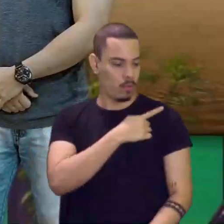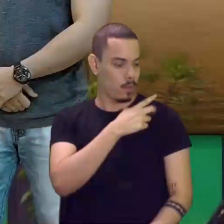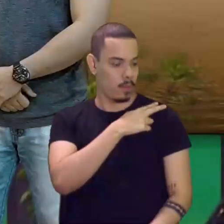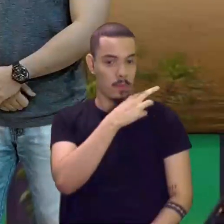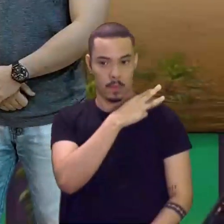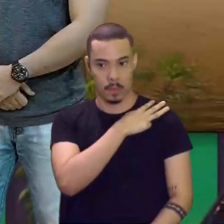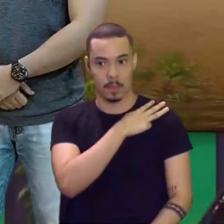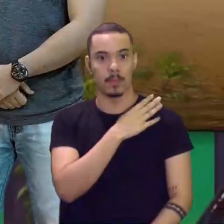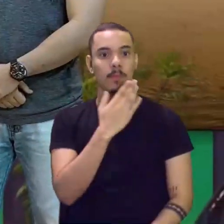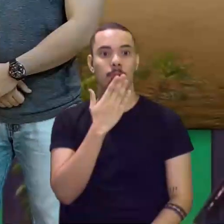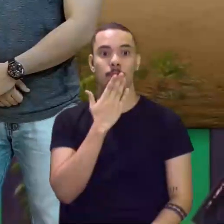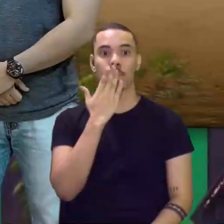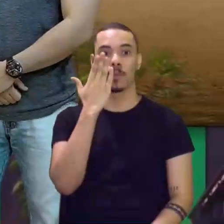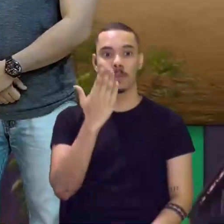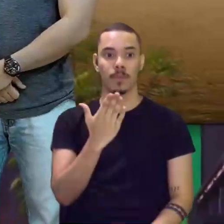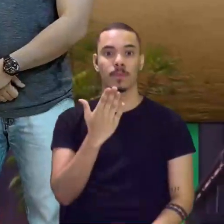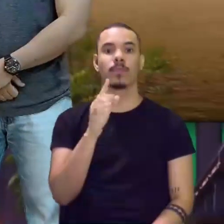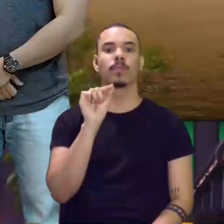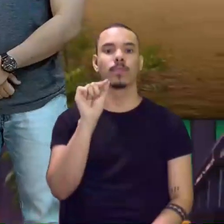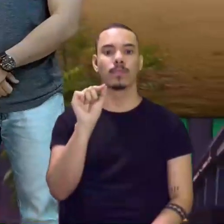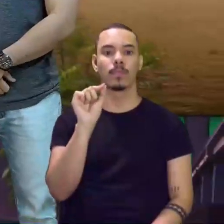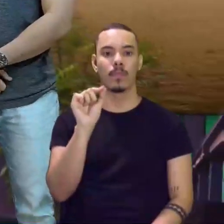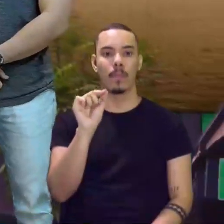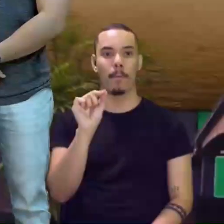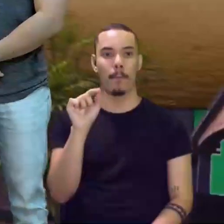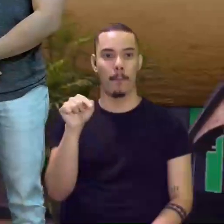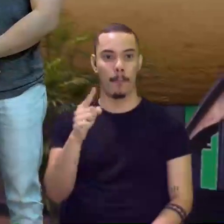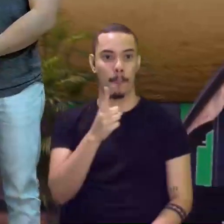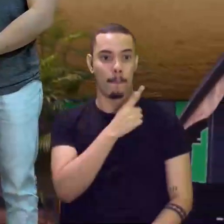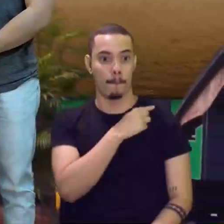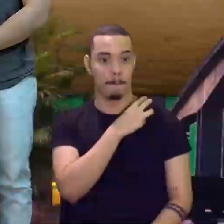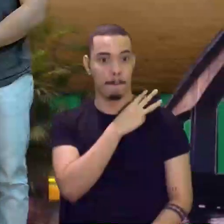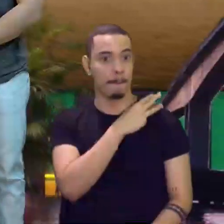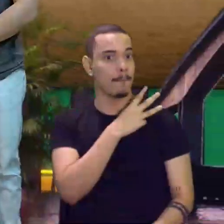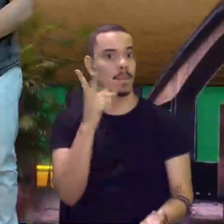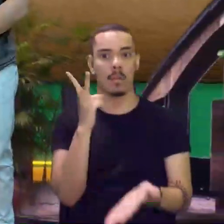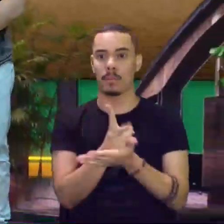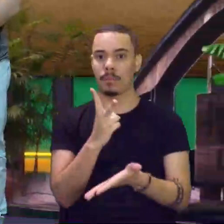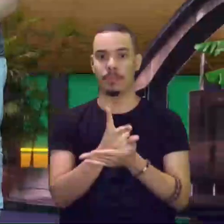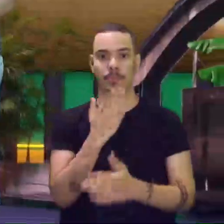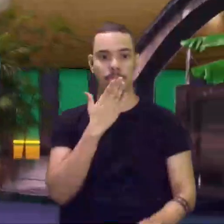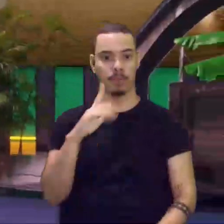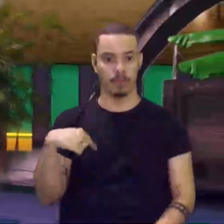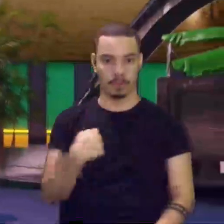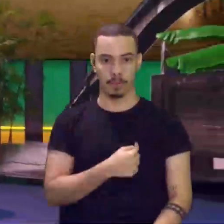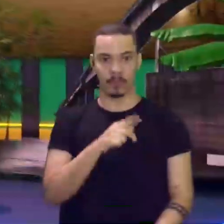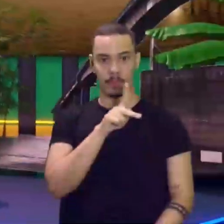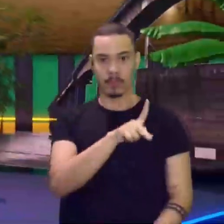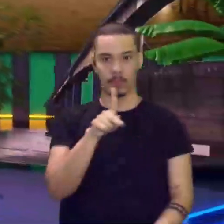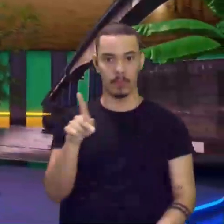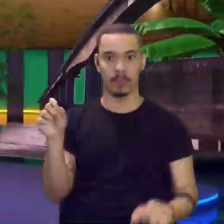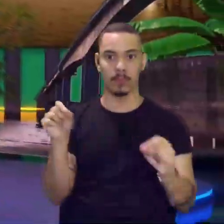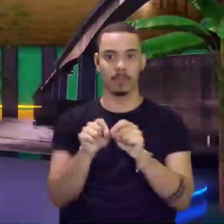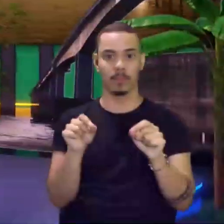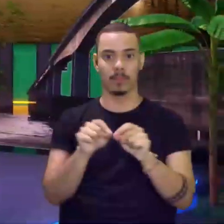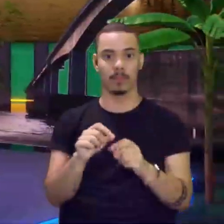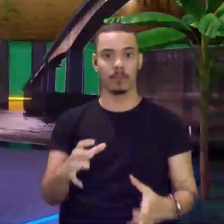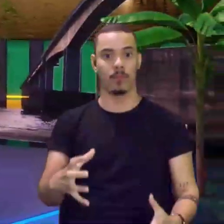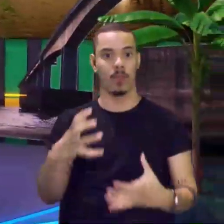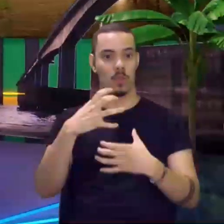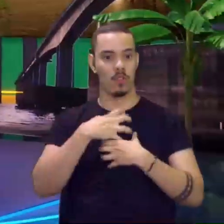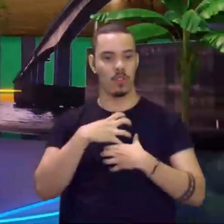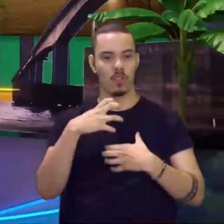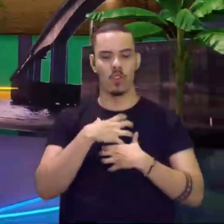ele pediu que fosse, esse ensino médio ele solicita que o professor trabalhe de uma forma